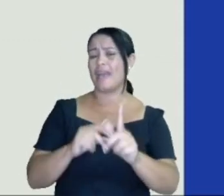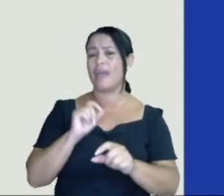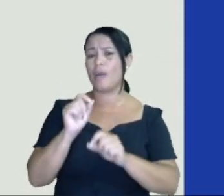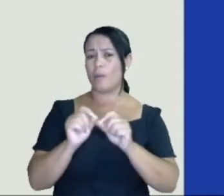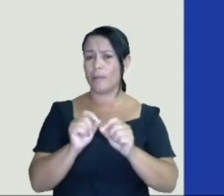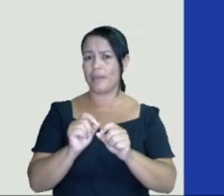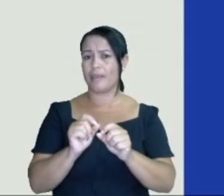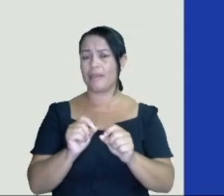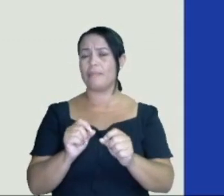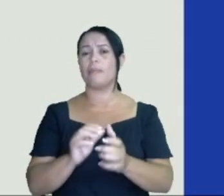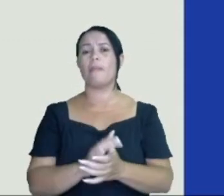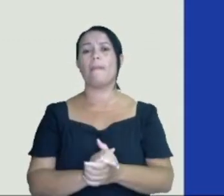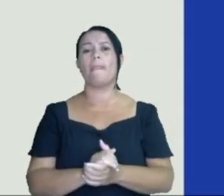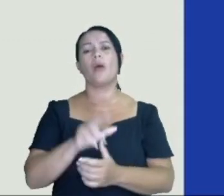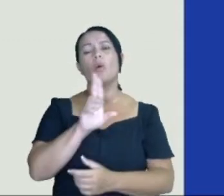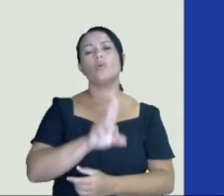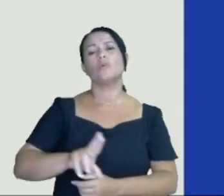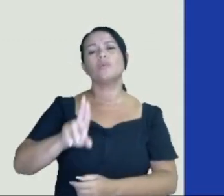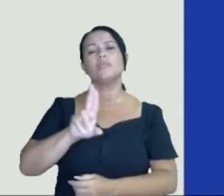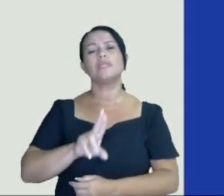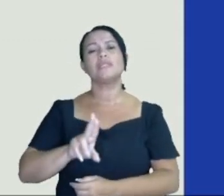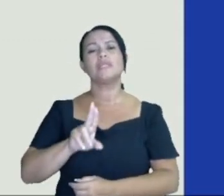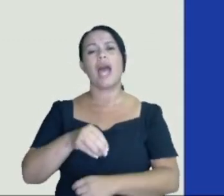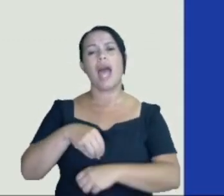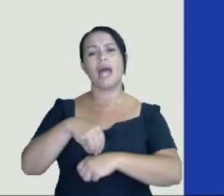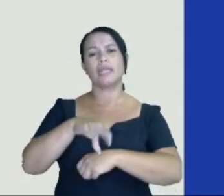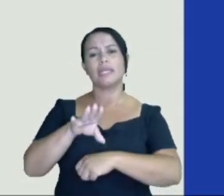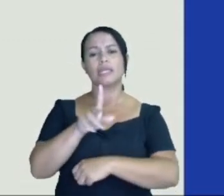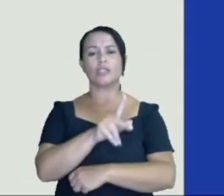eu utilizo a dica de um professor